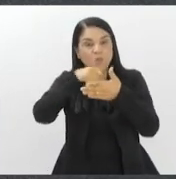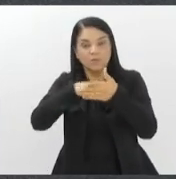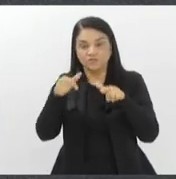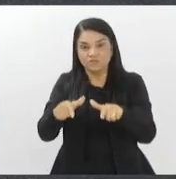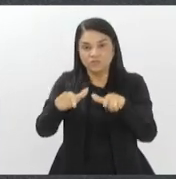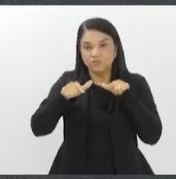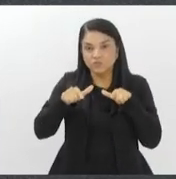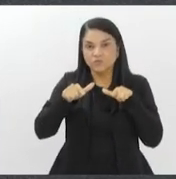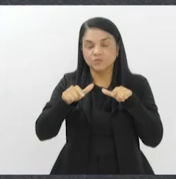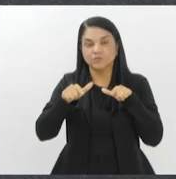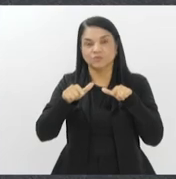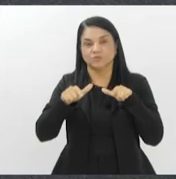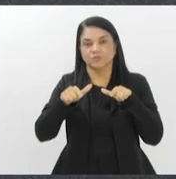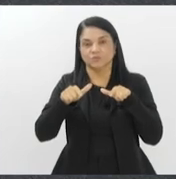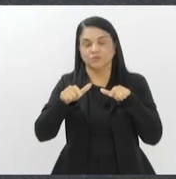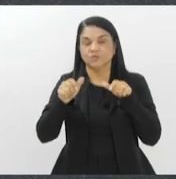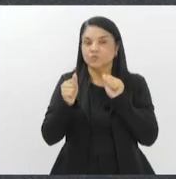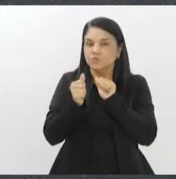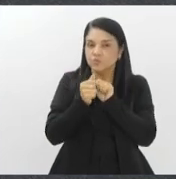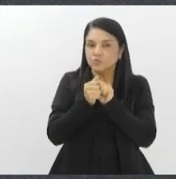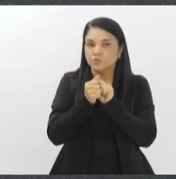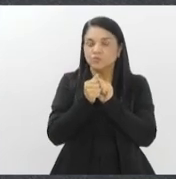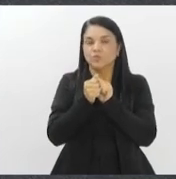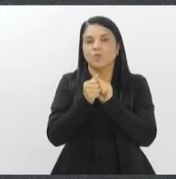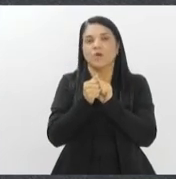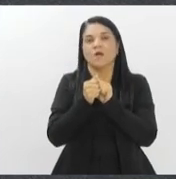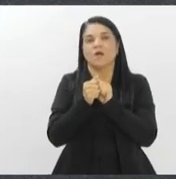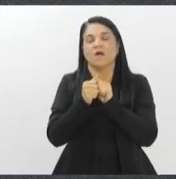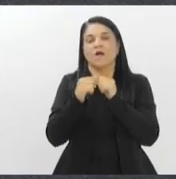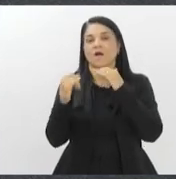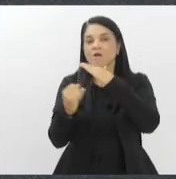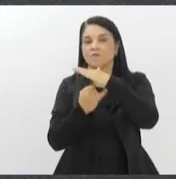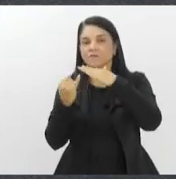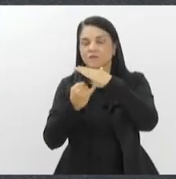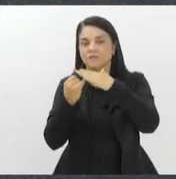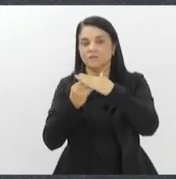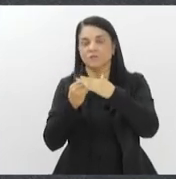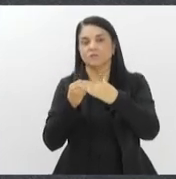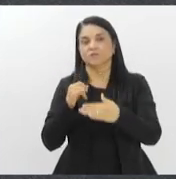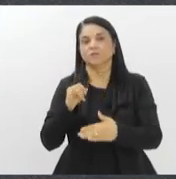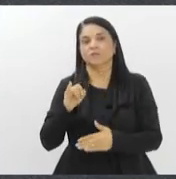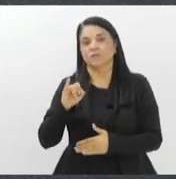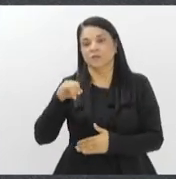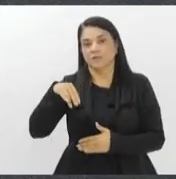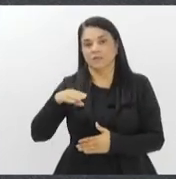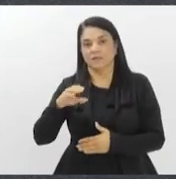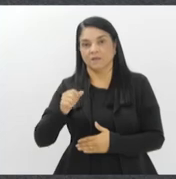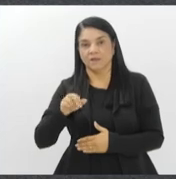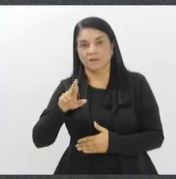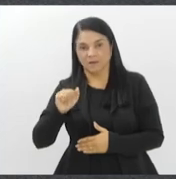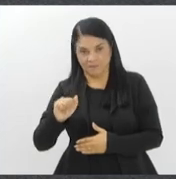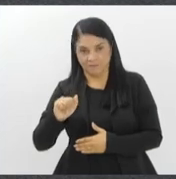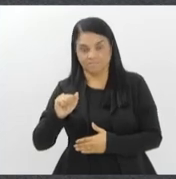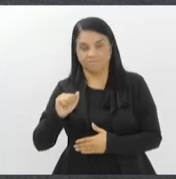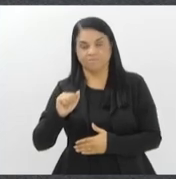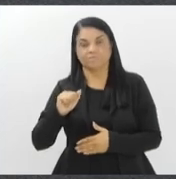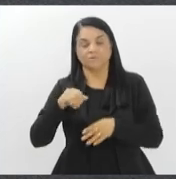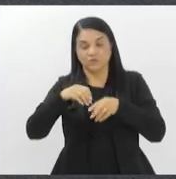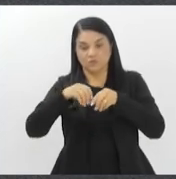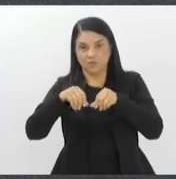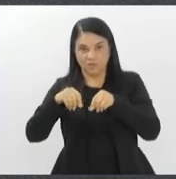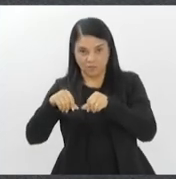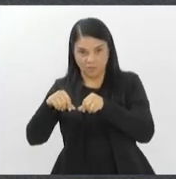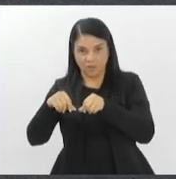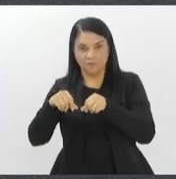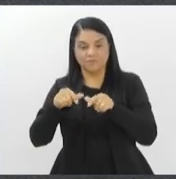desse, a titulação junto à Fundação Palmares e o INCRA dos territórios. Então, a gente conceder